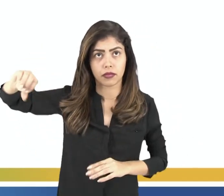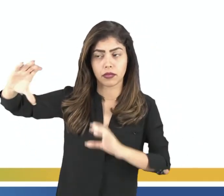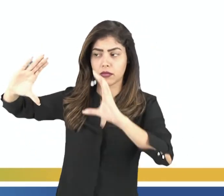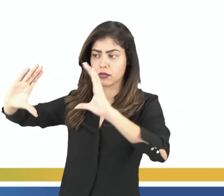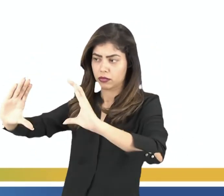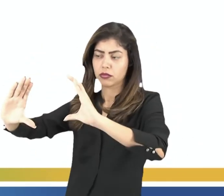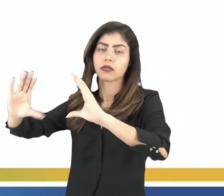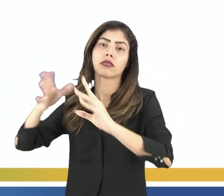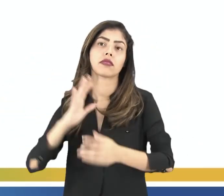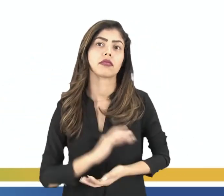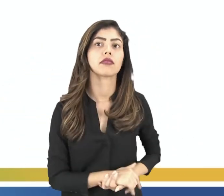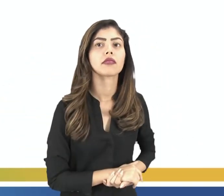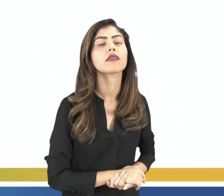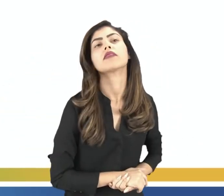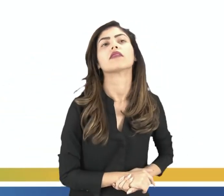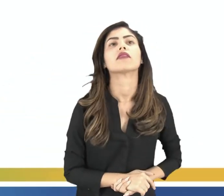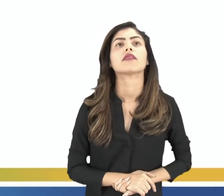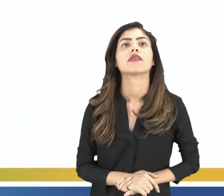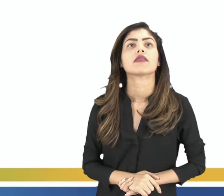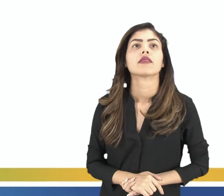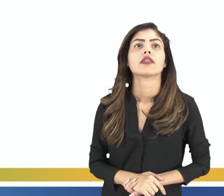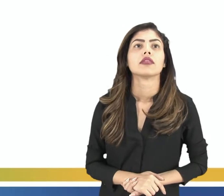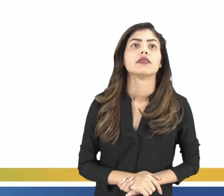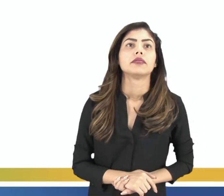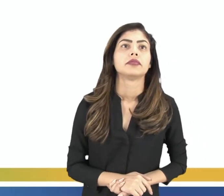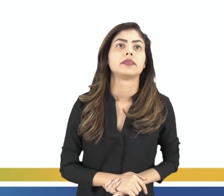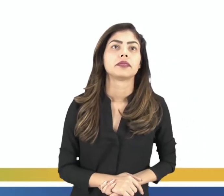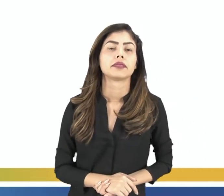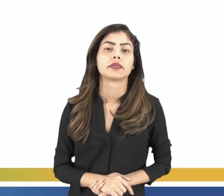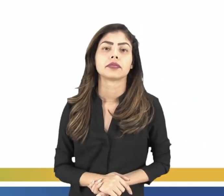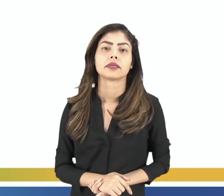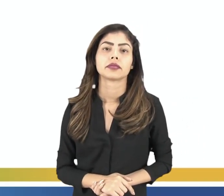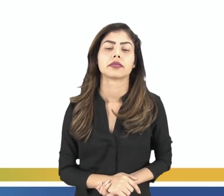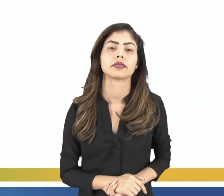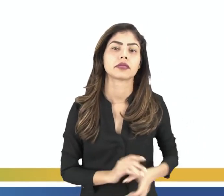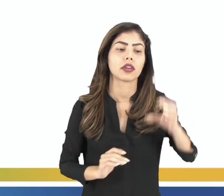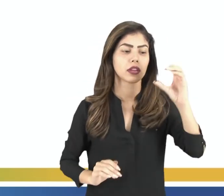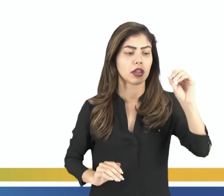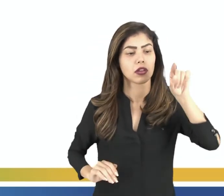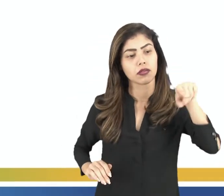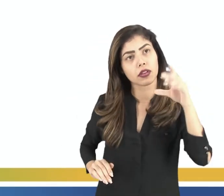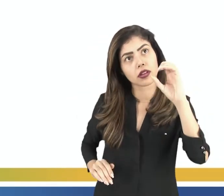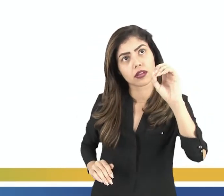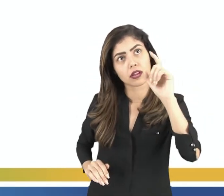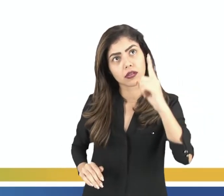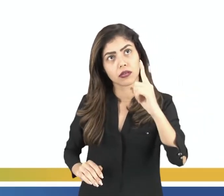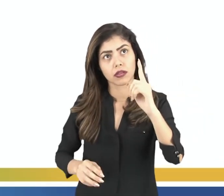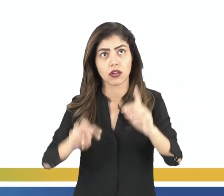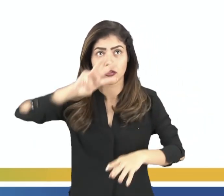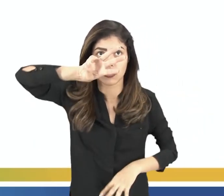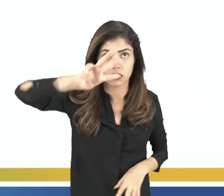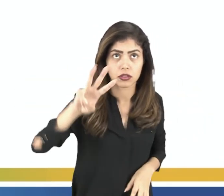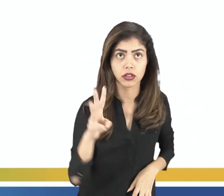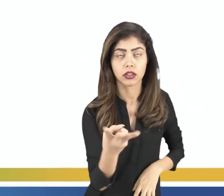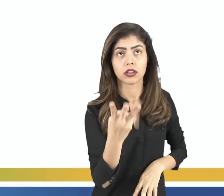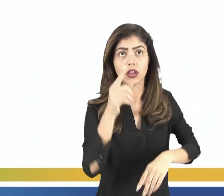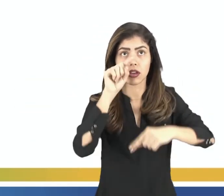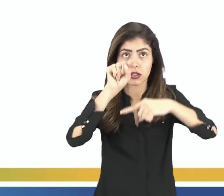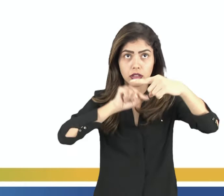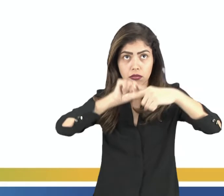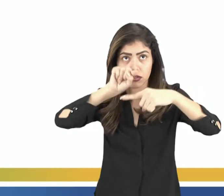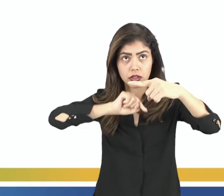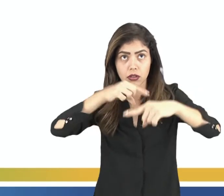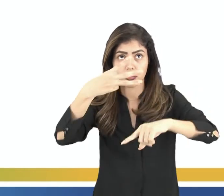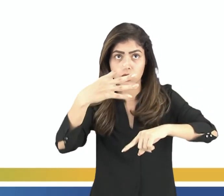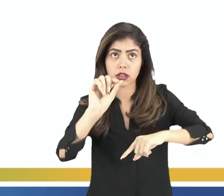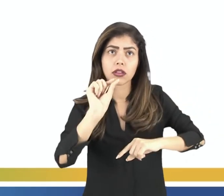parênteses, 0,99 elevado a t. Aí eu fazendo, né, alterando as questões, eu vou pegar os 3.000, né, e dividir para 30, eu